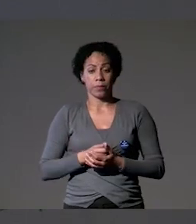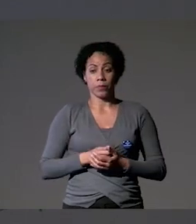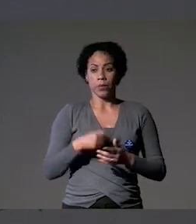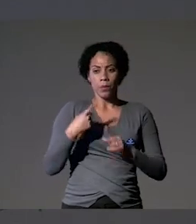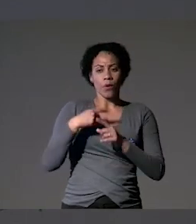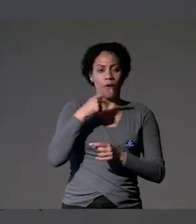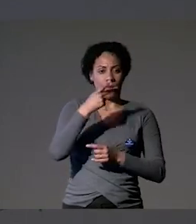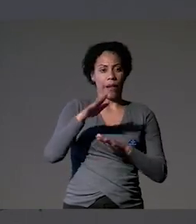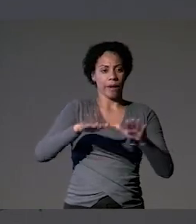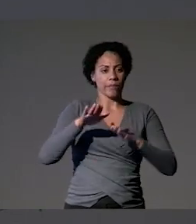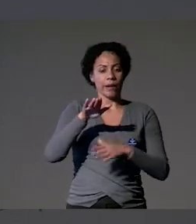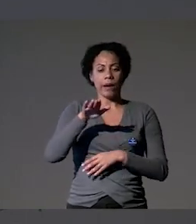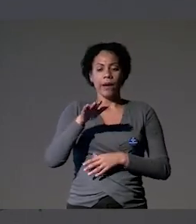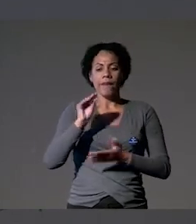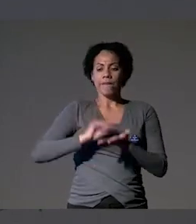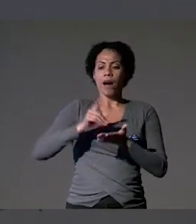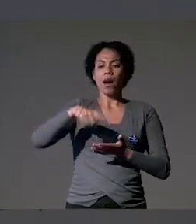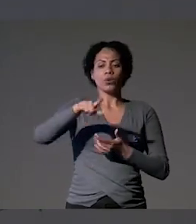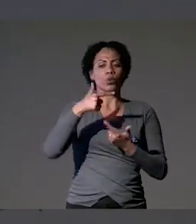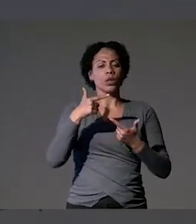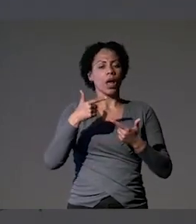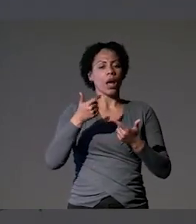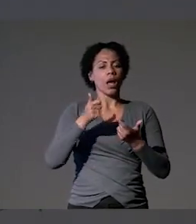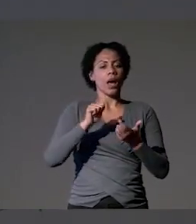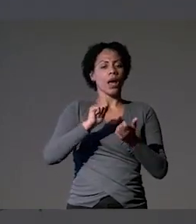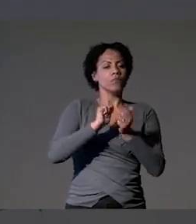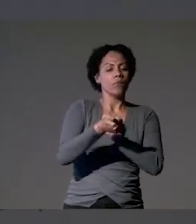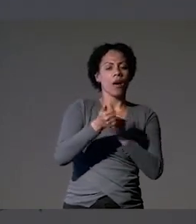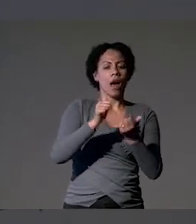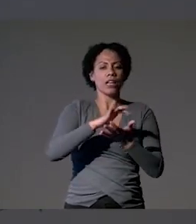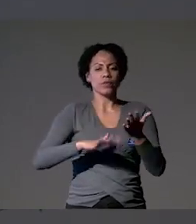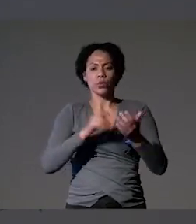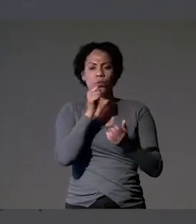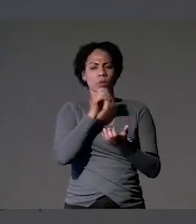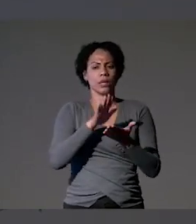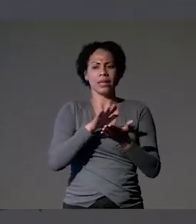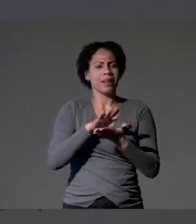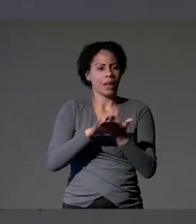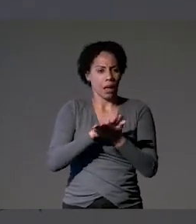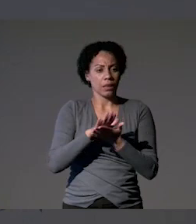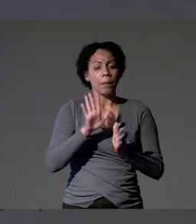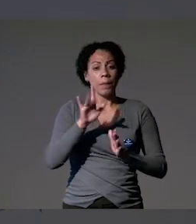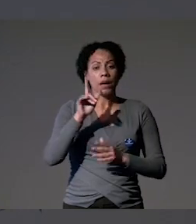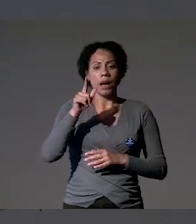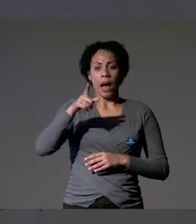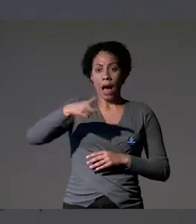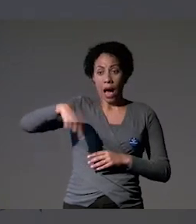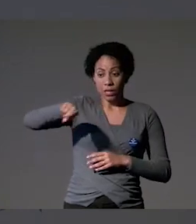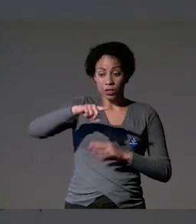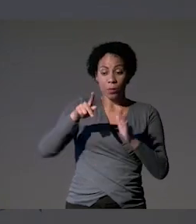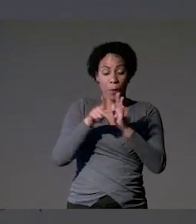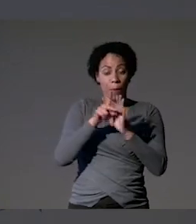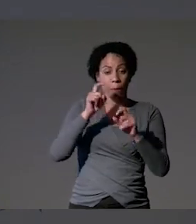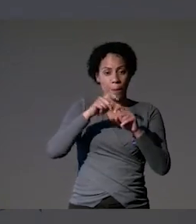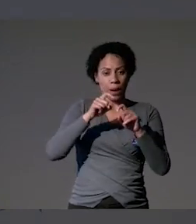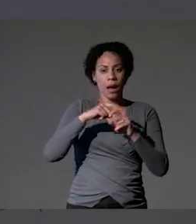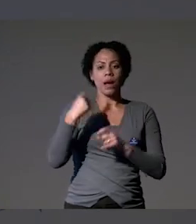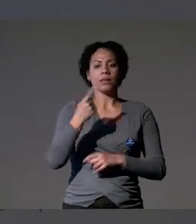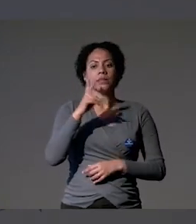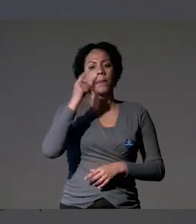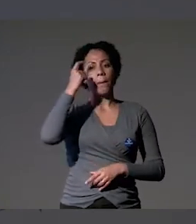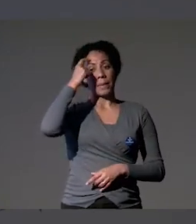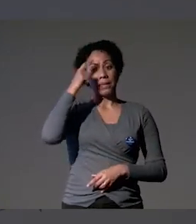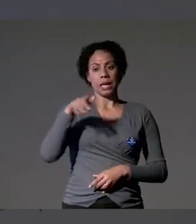da falta de atividade física nossa, e uma coisa que me surpreende muito, até na classe médica, é como nós ainda pensamos muito que a criança não deva